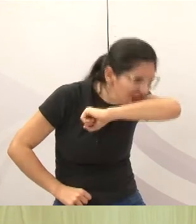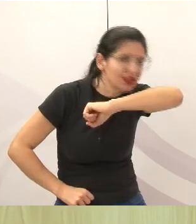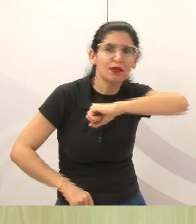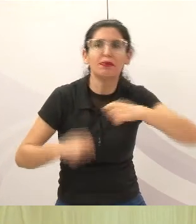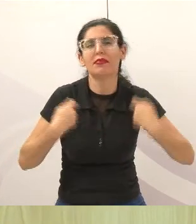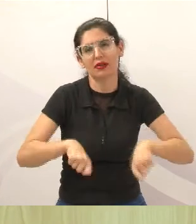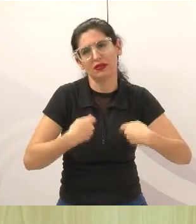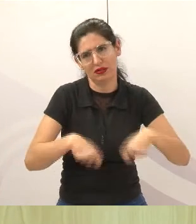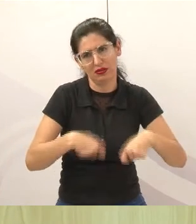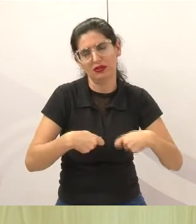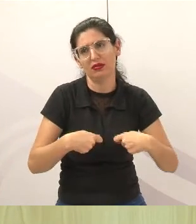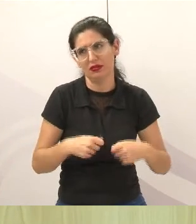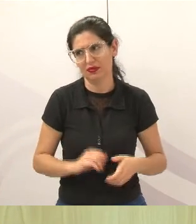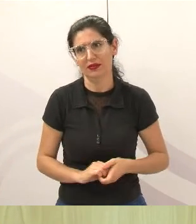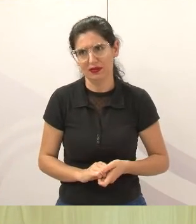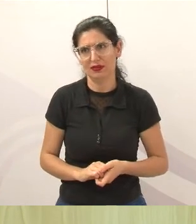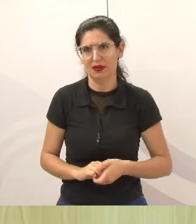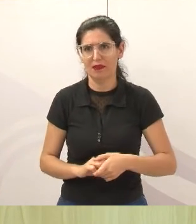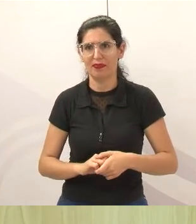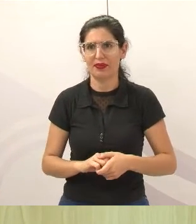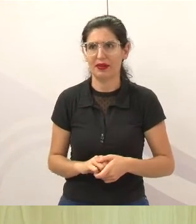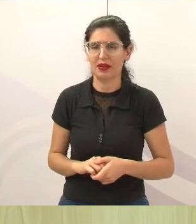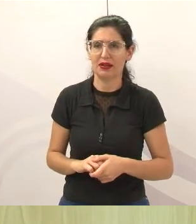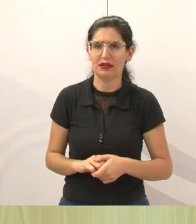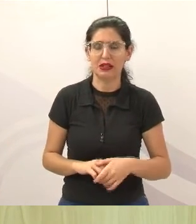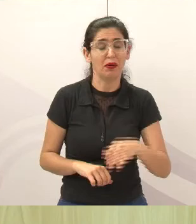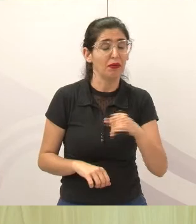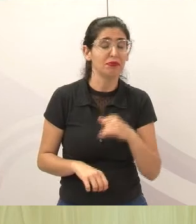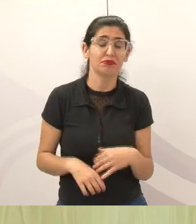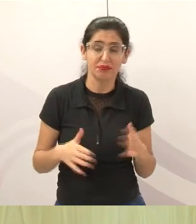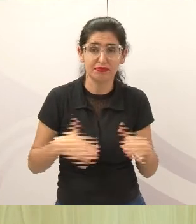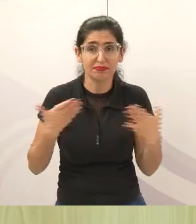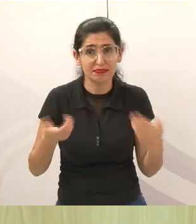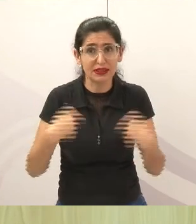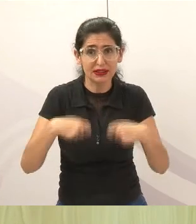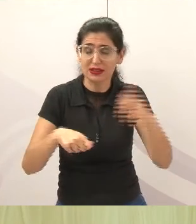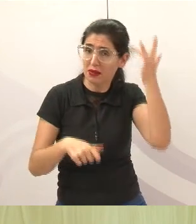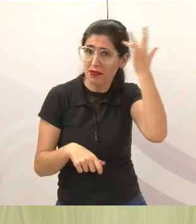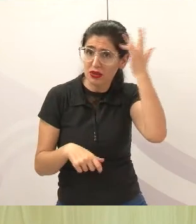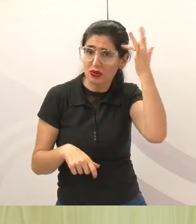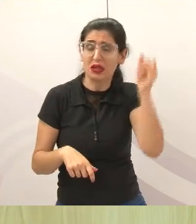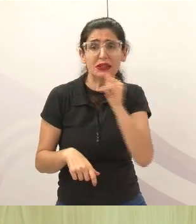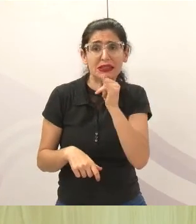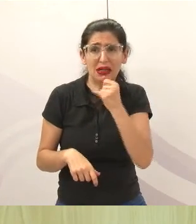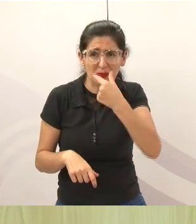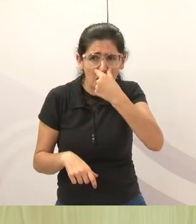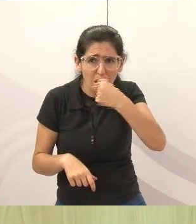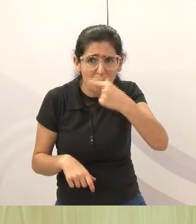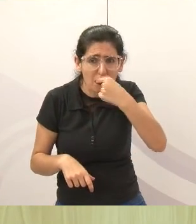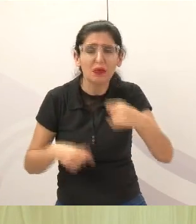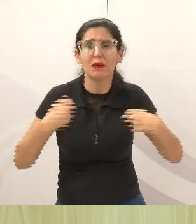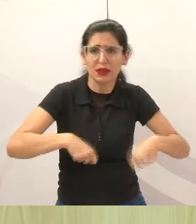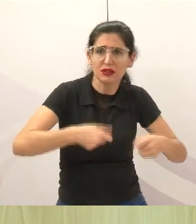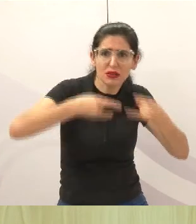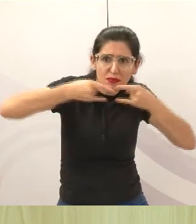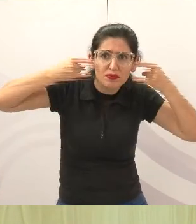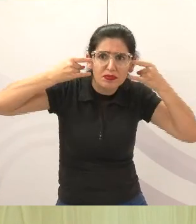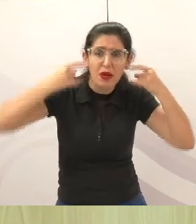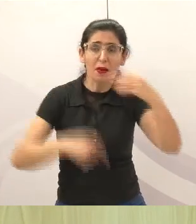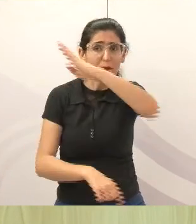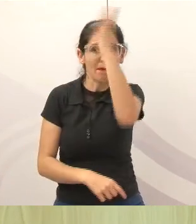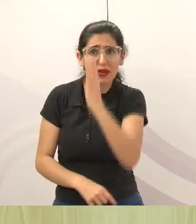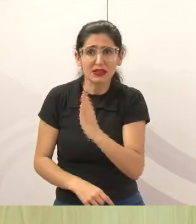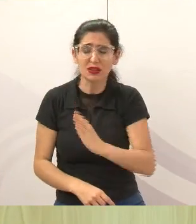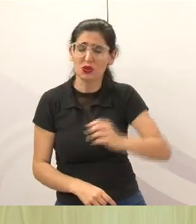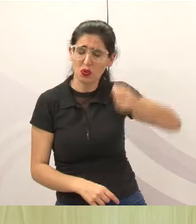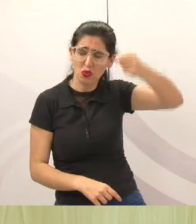resfriado, o cidadão já sai de máscara de casa. Então, acho que a gente precisa pensar nisso. No Brasil, a gente não tem essa cultura e, às vezes, é